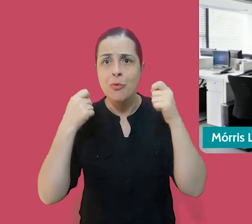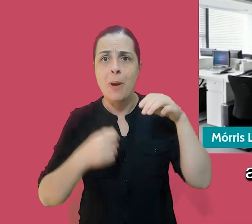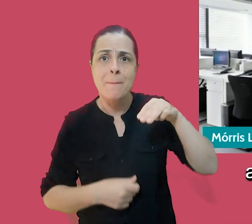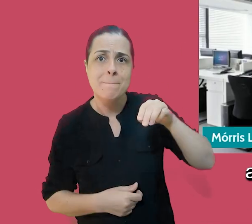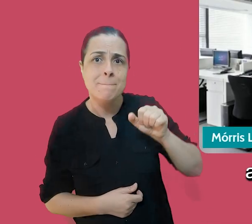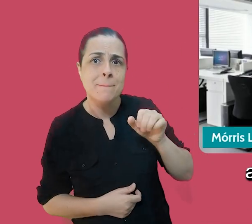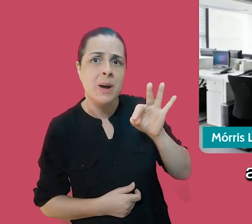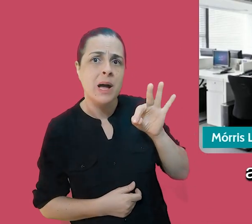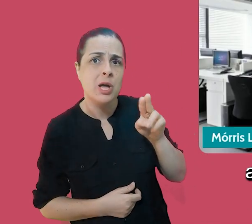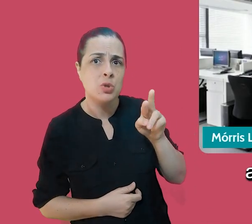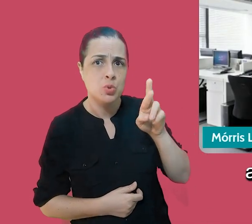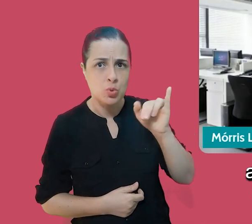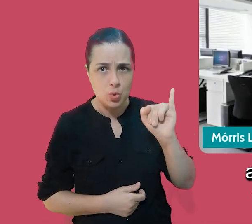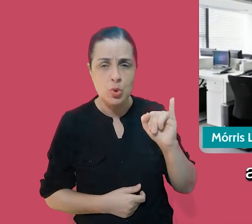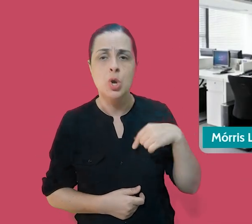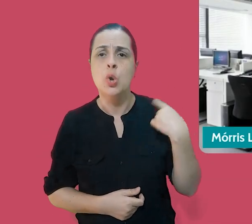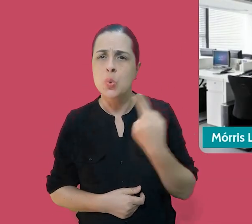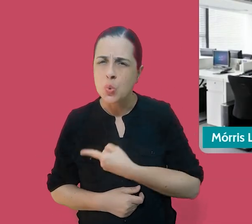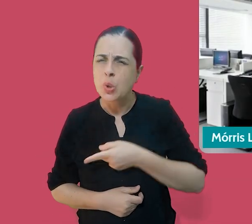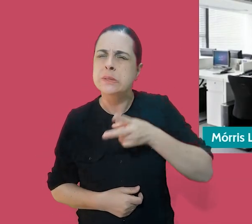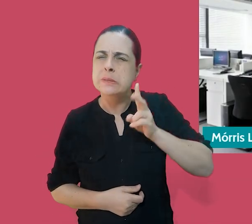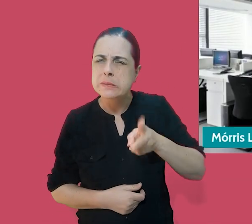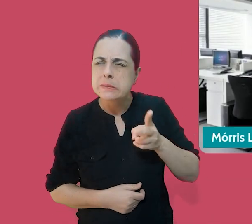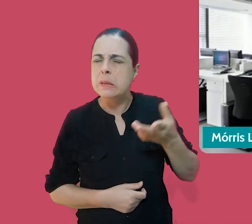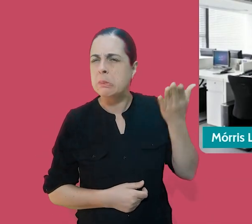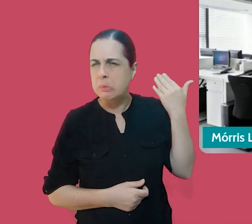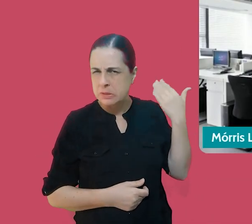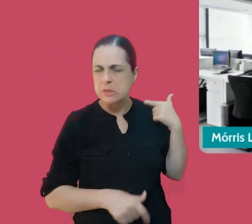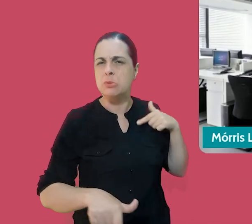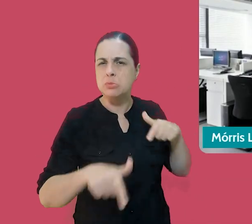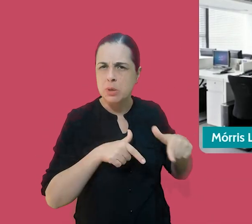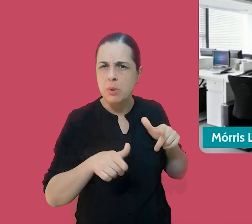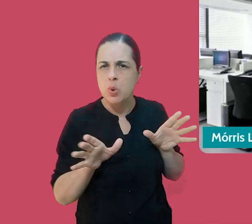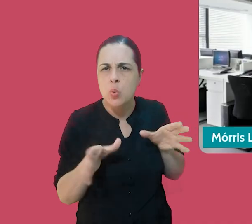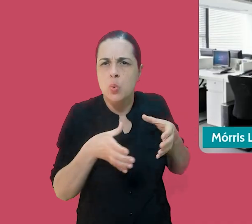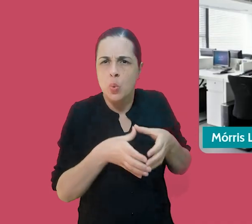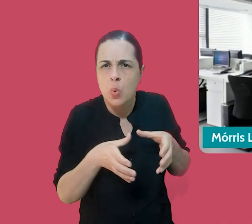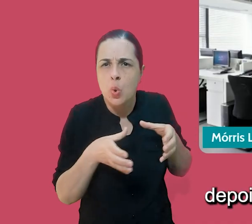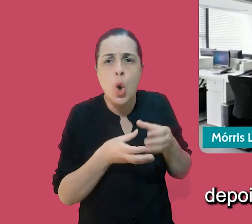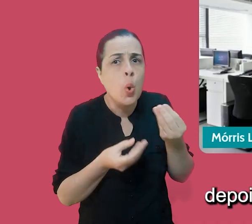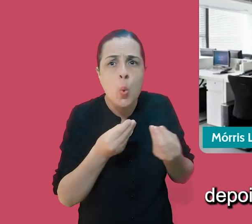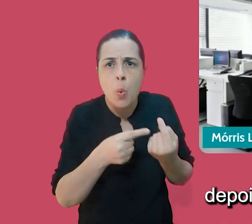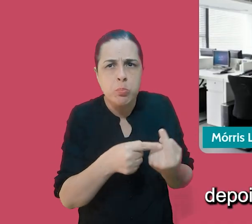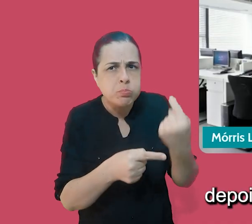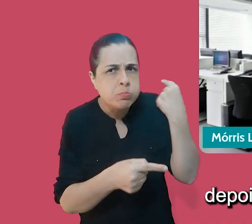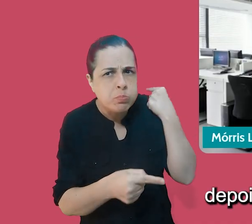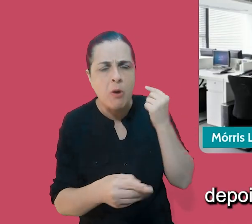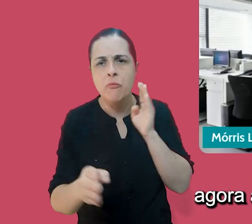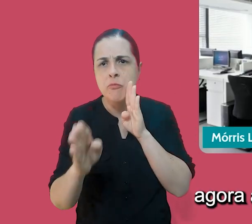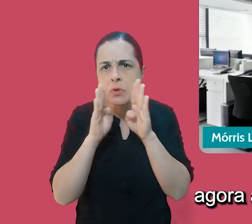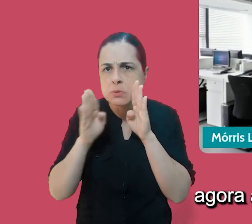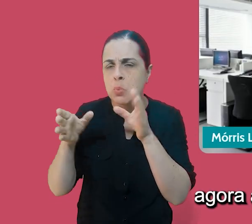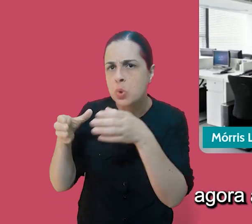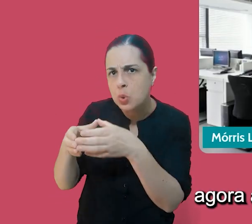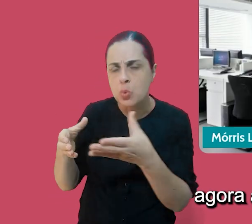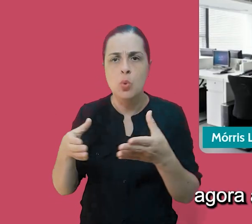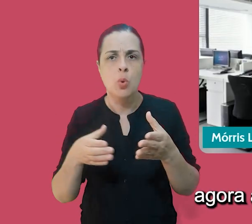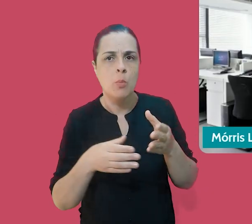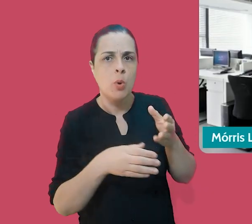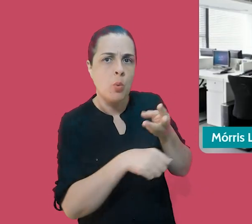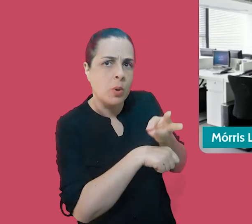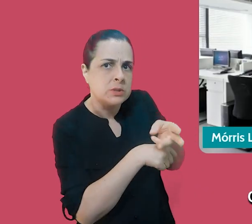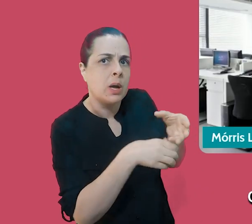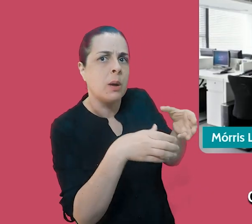espaço a gente sempre teve esse trabalho de comunidade, que começou lá atrás em grupo de Facebook, depois foi para grupos de WhatsApp, agora a gente tem um espaço